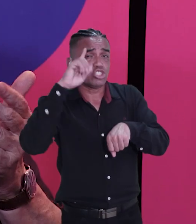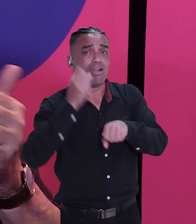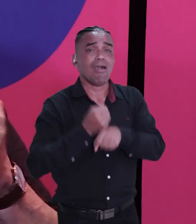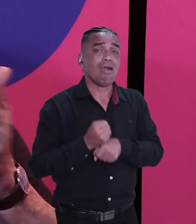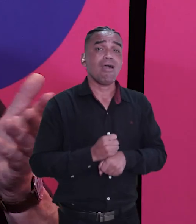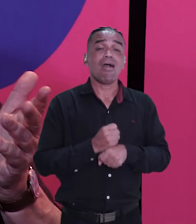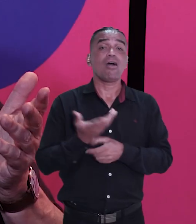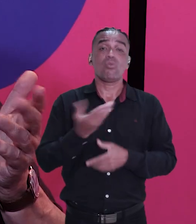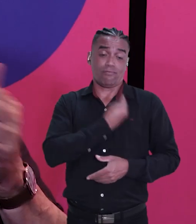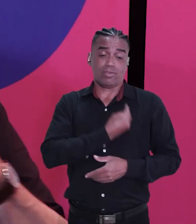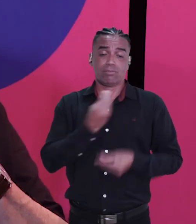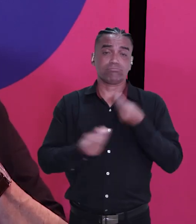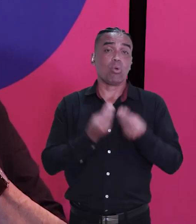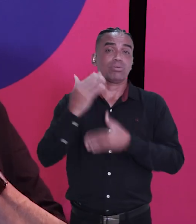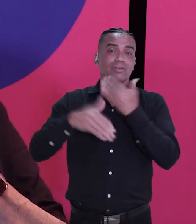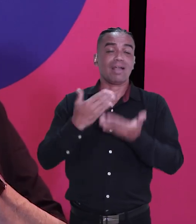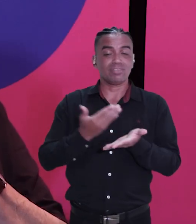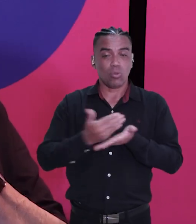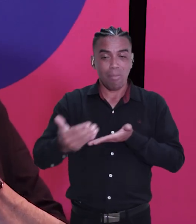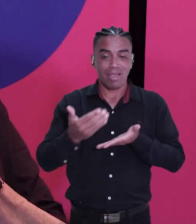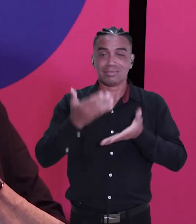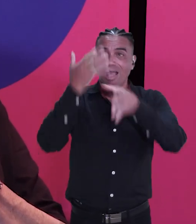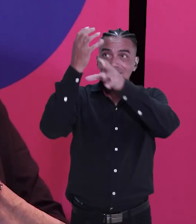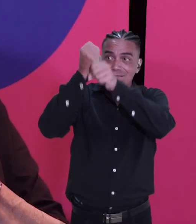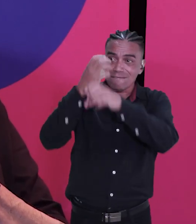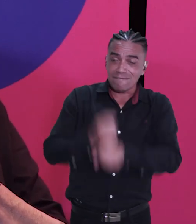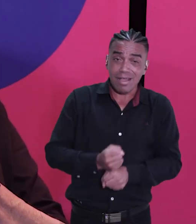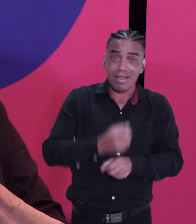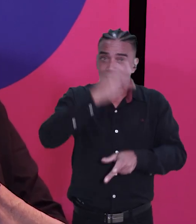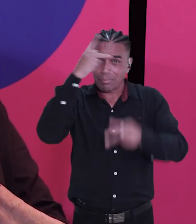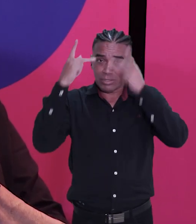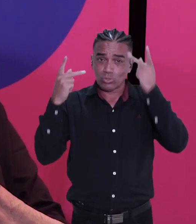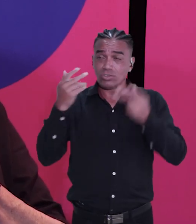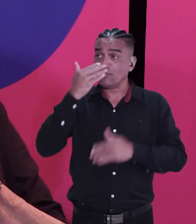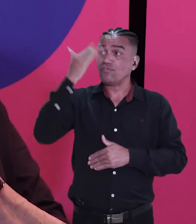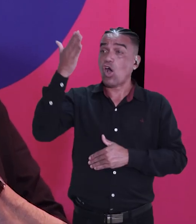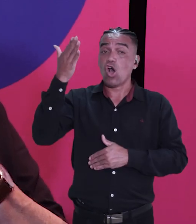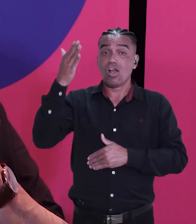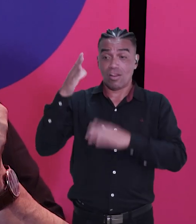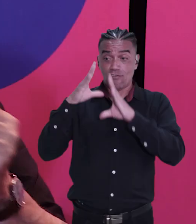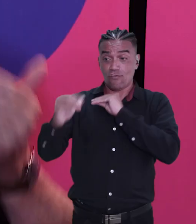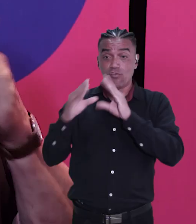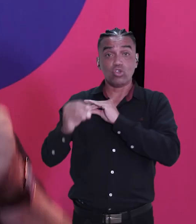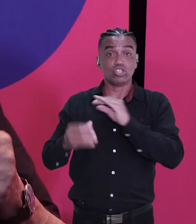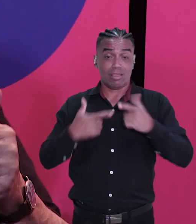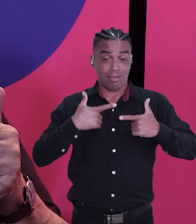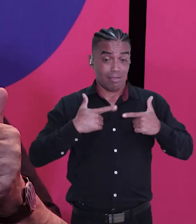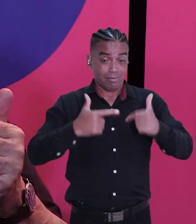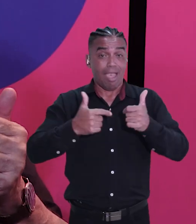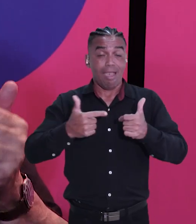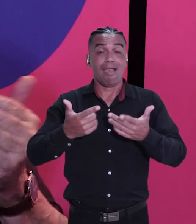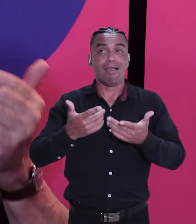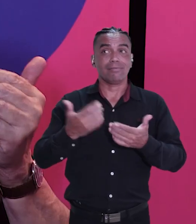chegou e que destino teve aqui. Aí você começa a juntar esse elenco de pessoas que vieram de fora, fugidas da